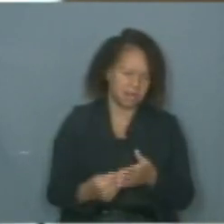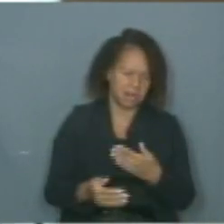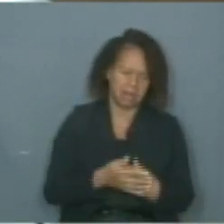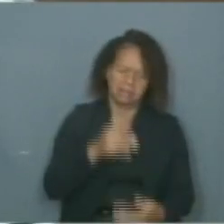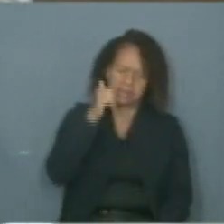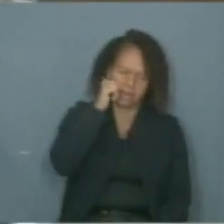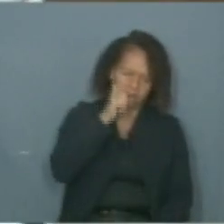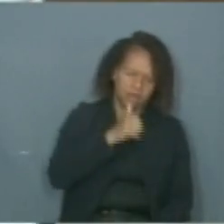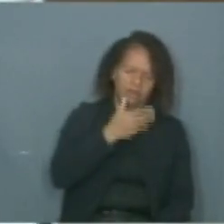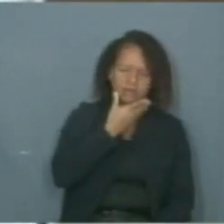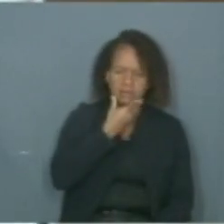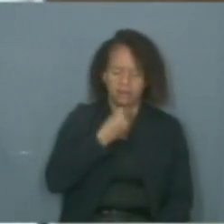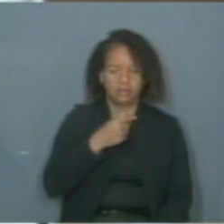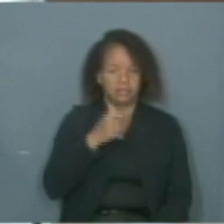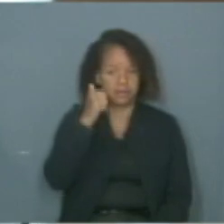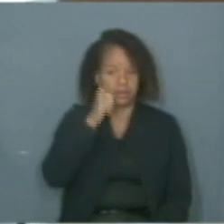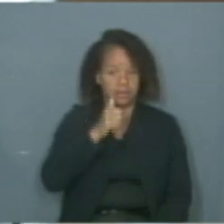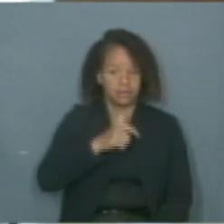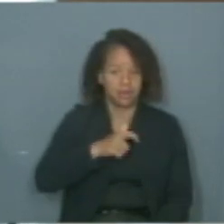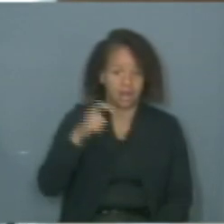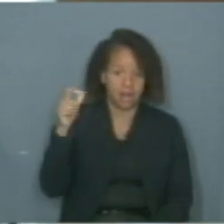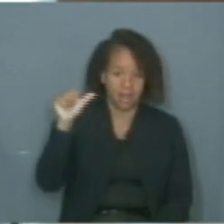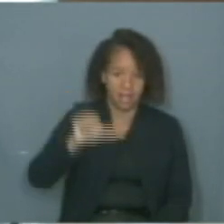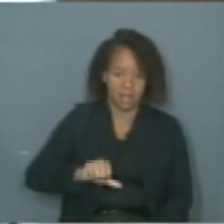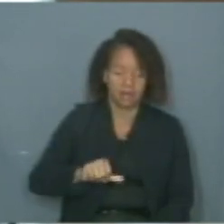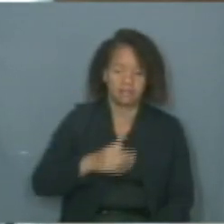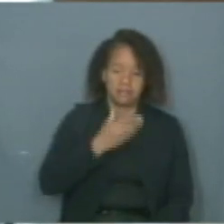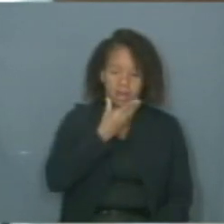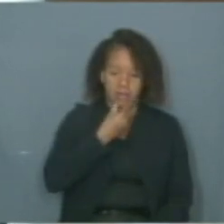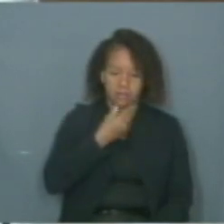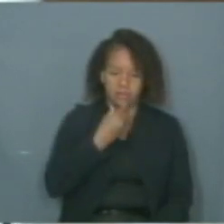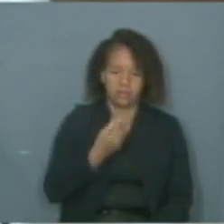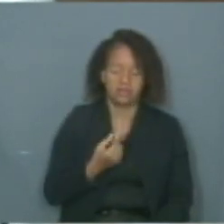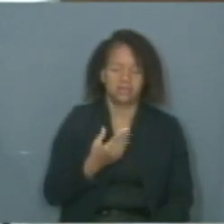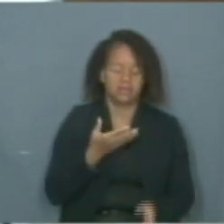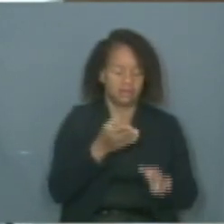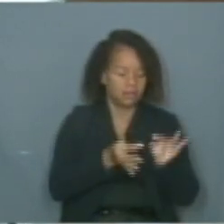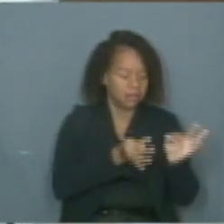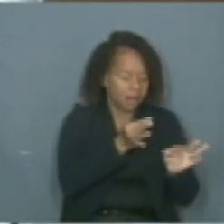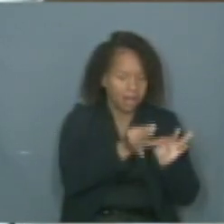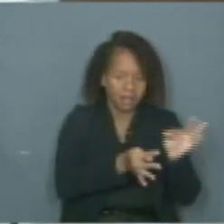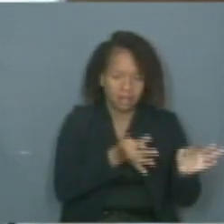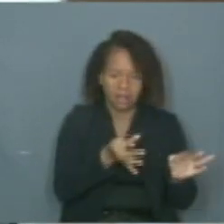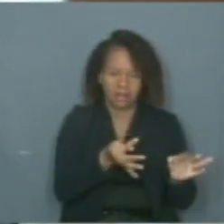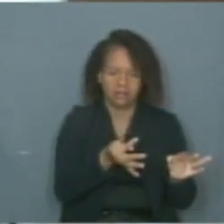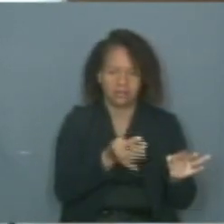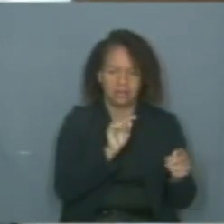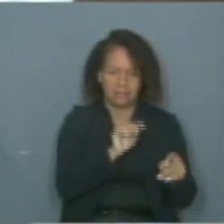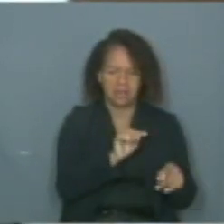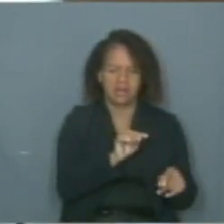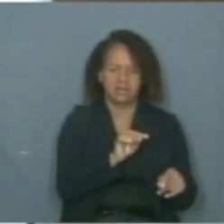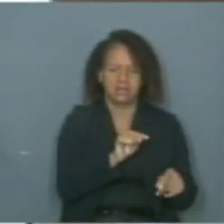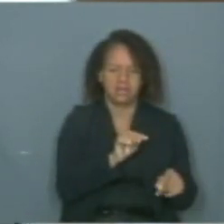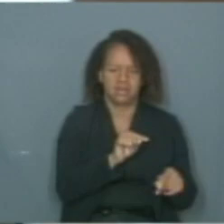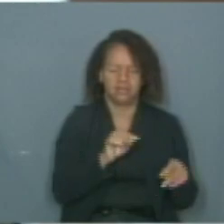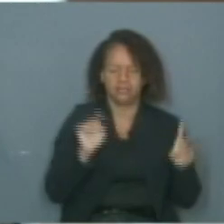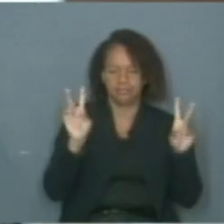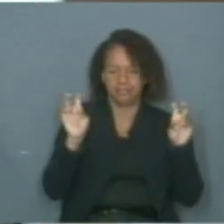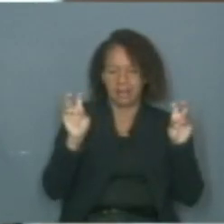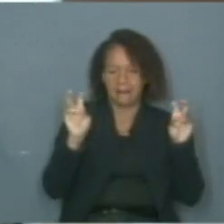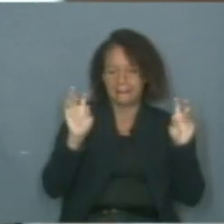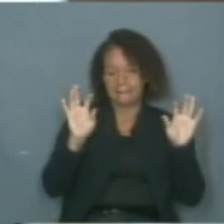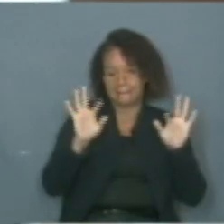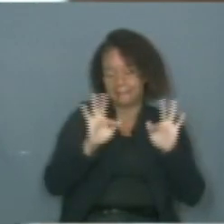sexo feminino, que ainda é mais grave, ou masculino, são tratados, inclusive pelos seus